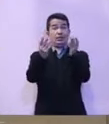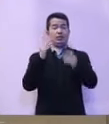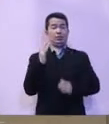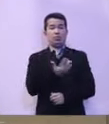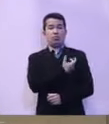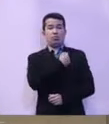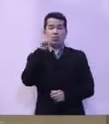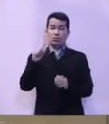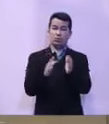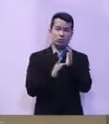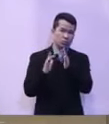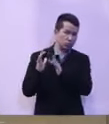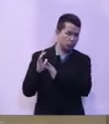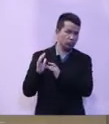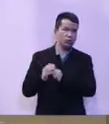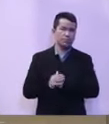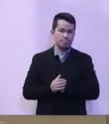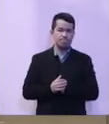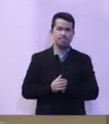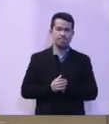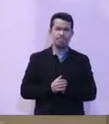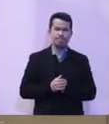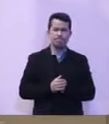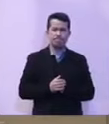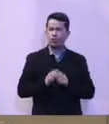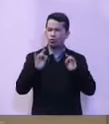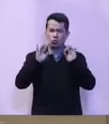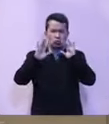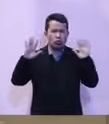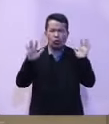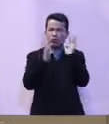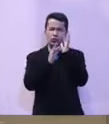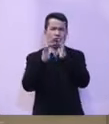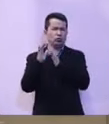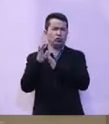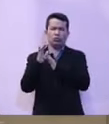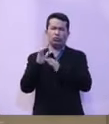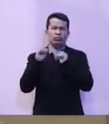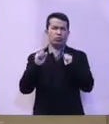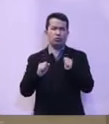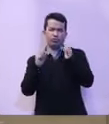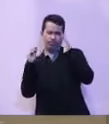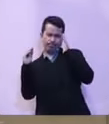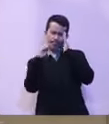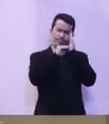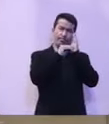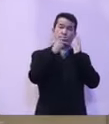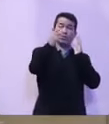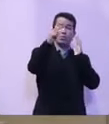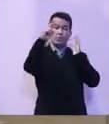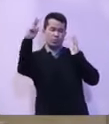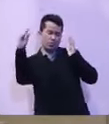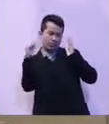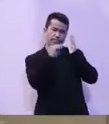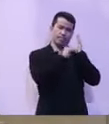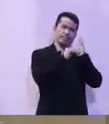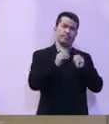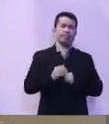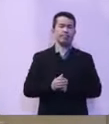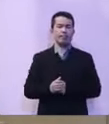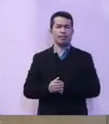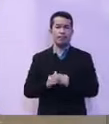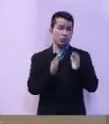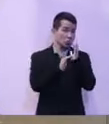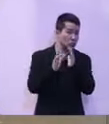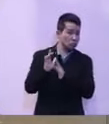vida. E isso não é mérito nosso, é mérito daquilo que Jesus fez por nós. E não se alcança por